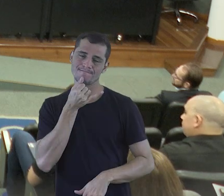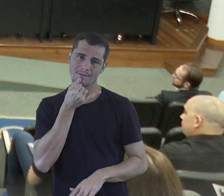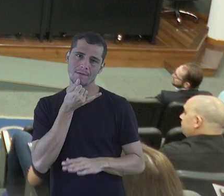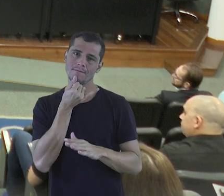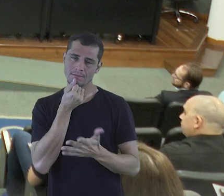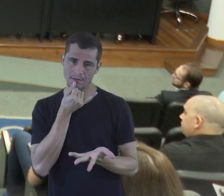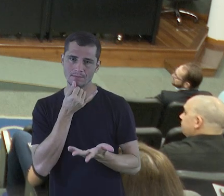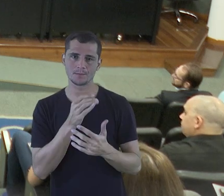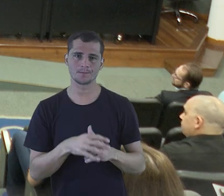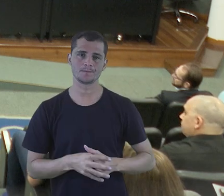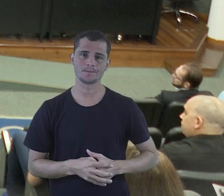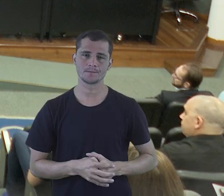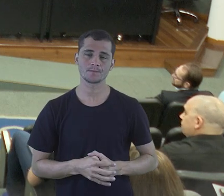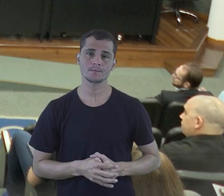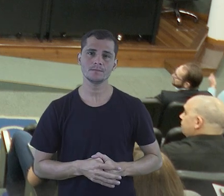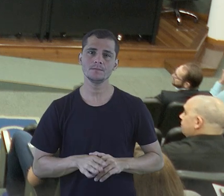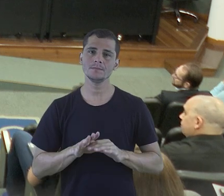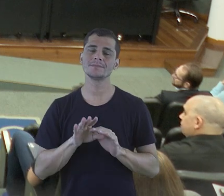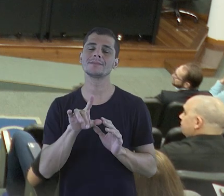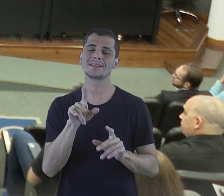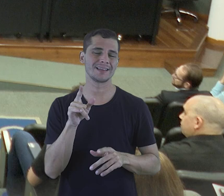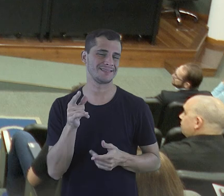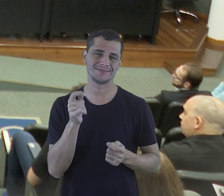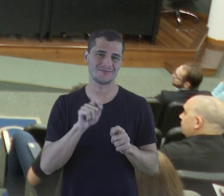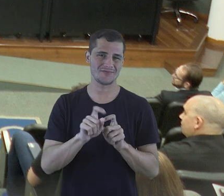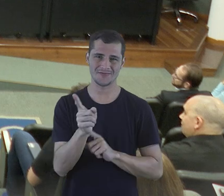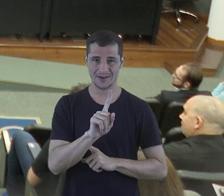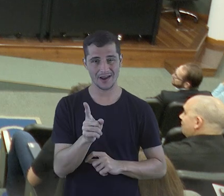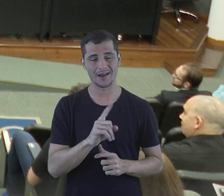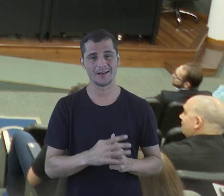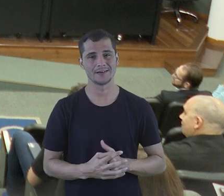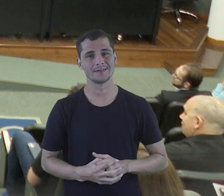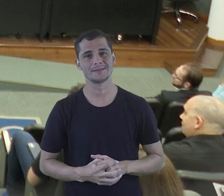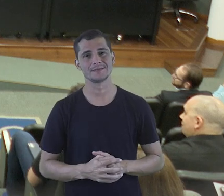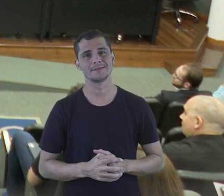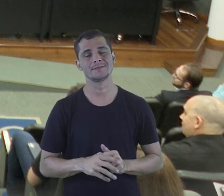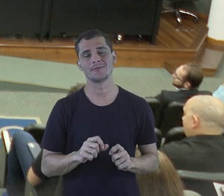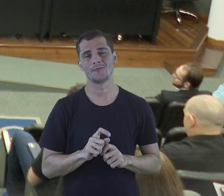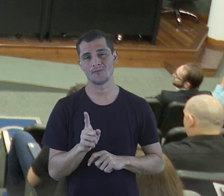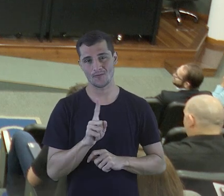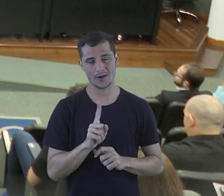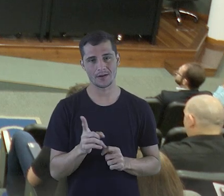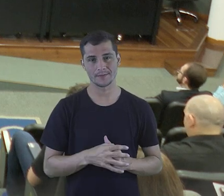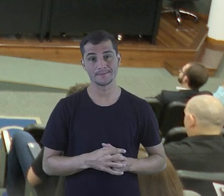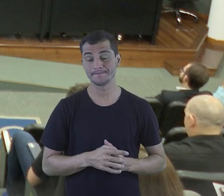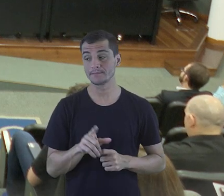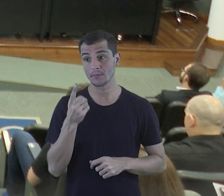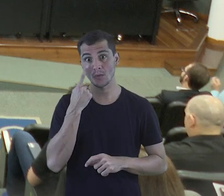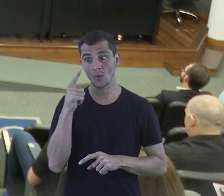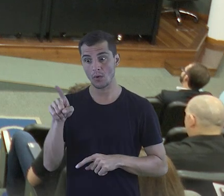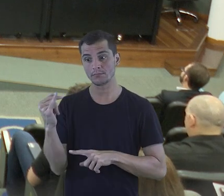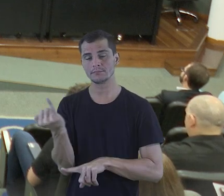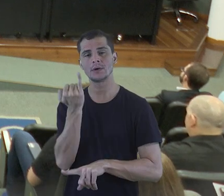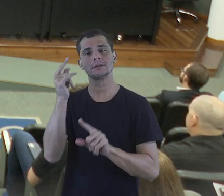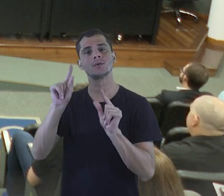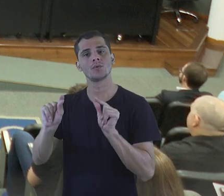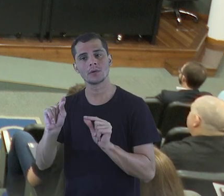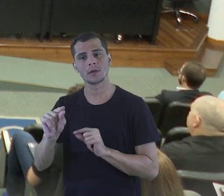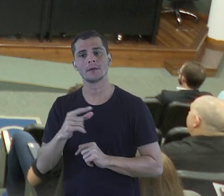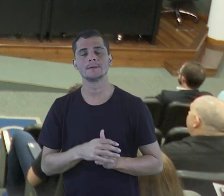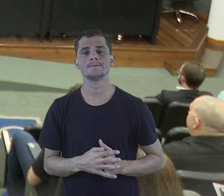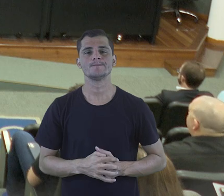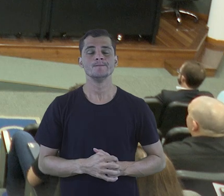infelizmente não, não faça isso não faça isso mas assim é importante